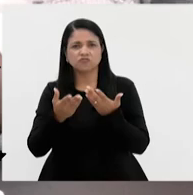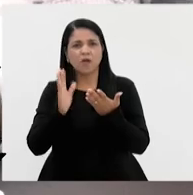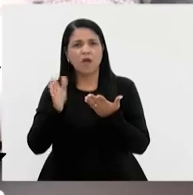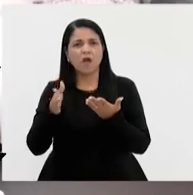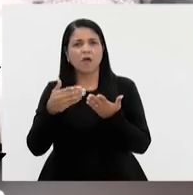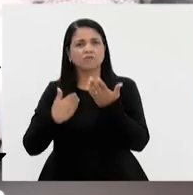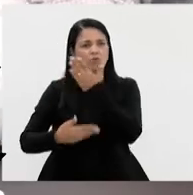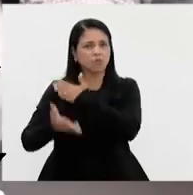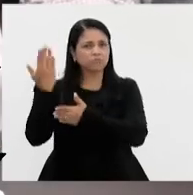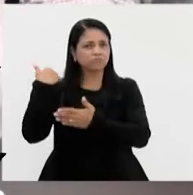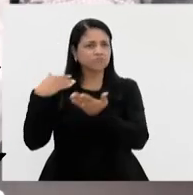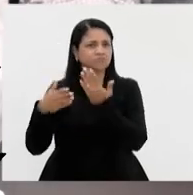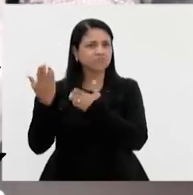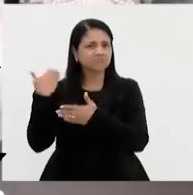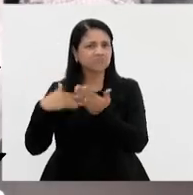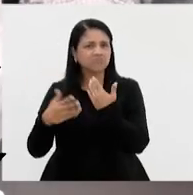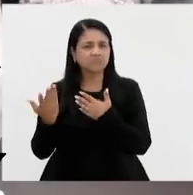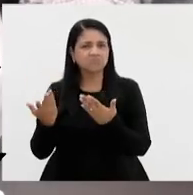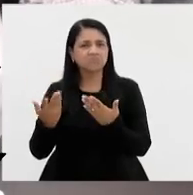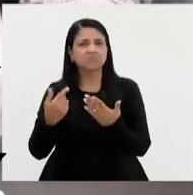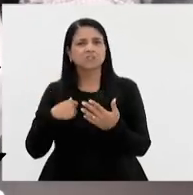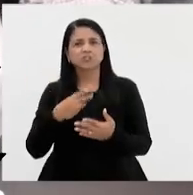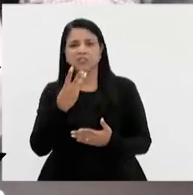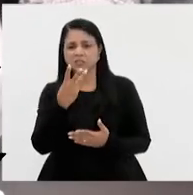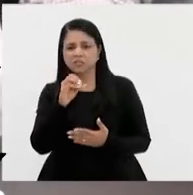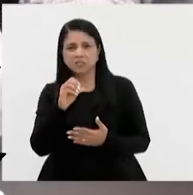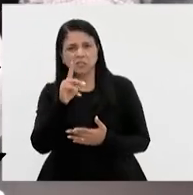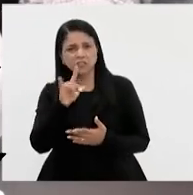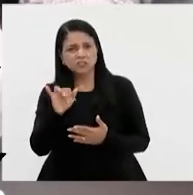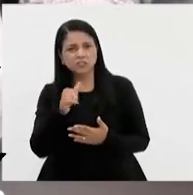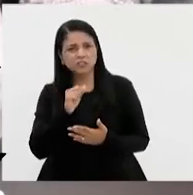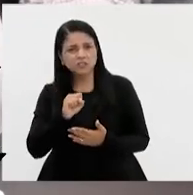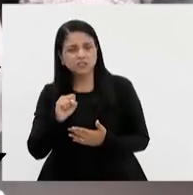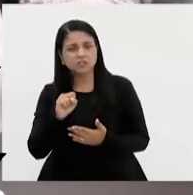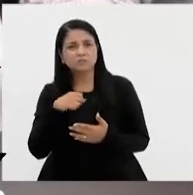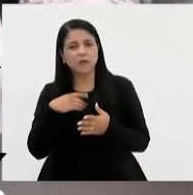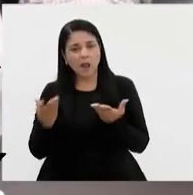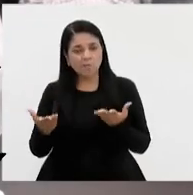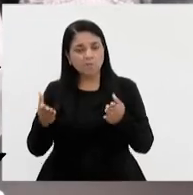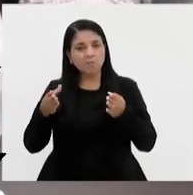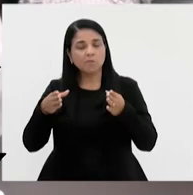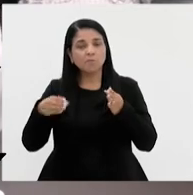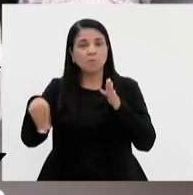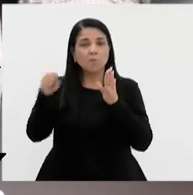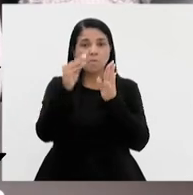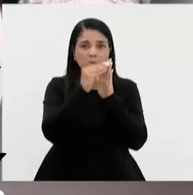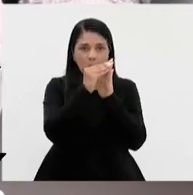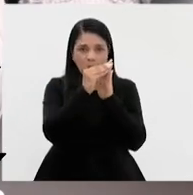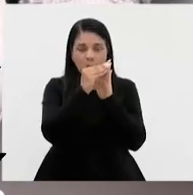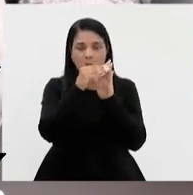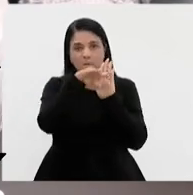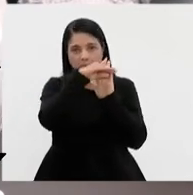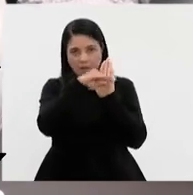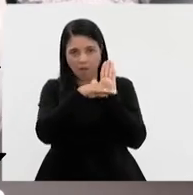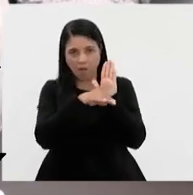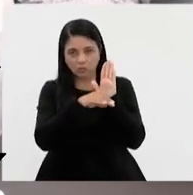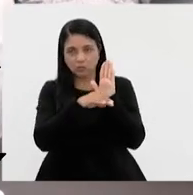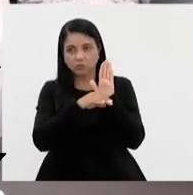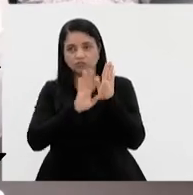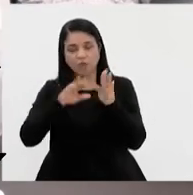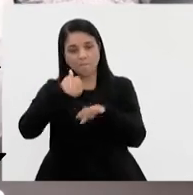anos. Então, como a gente tem essa praxe dos 30 dias, para reincluir na pauta, já que